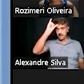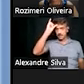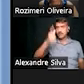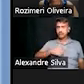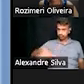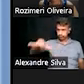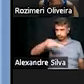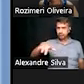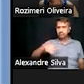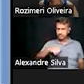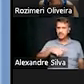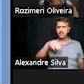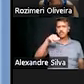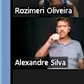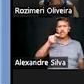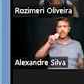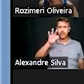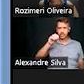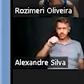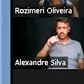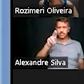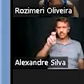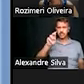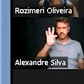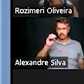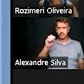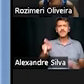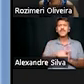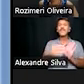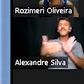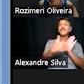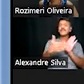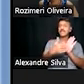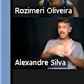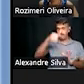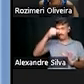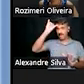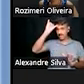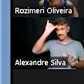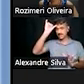grande monólito de granito, de gneiss granitoide, no fundo da fazenda. E na época